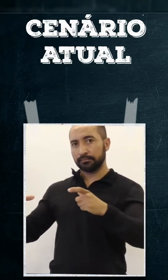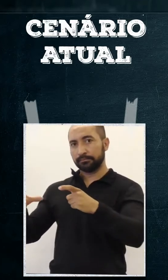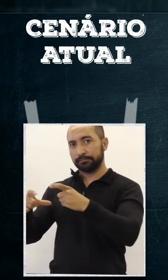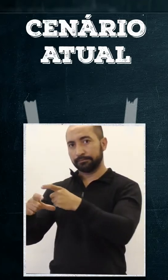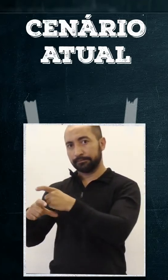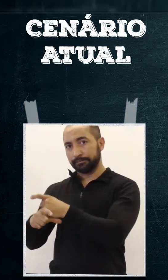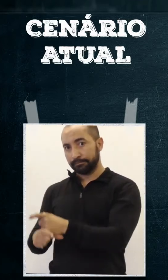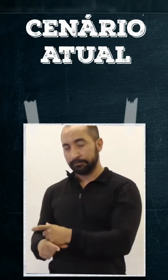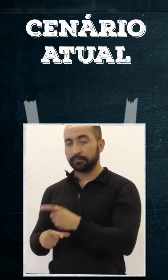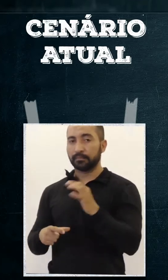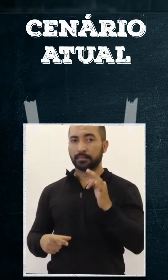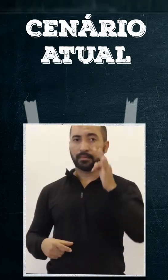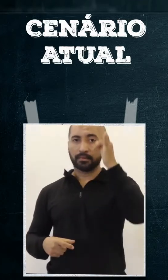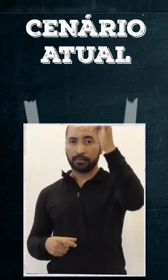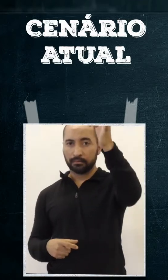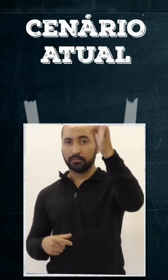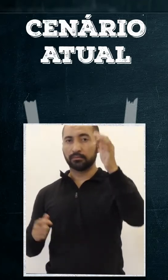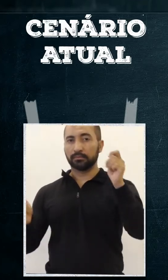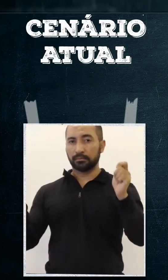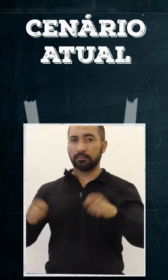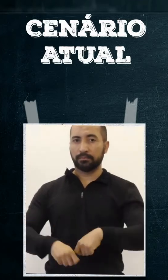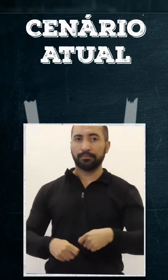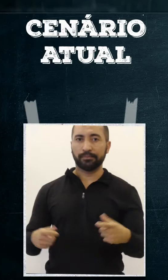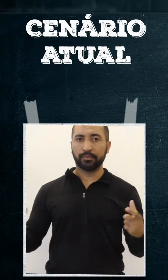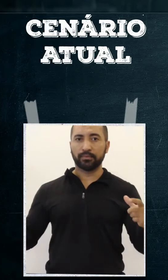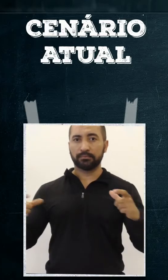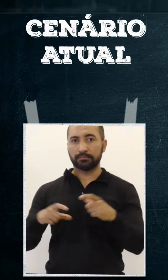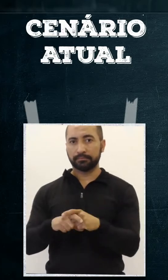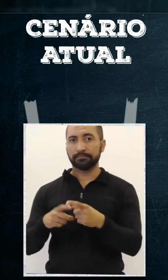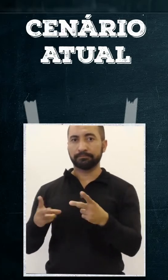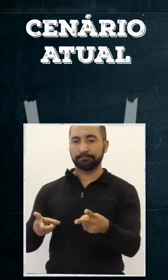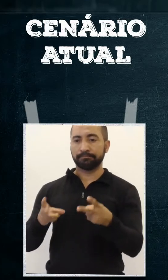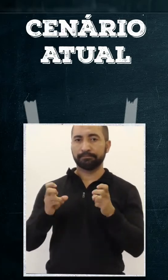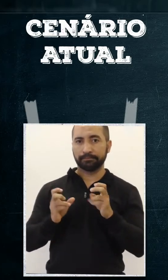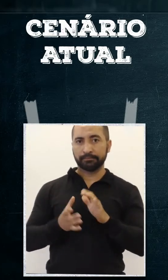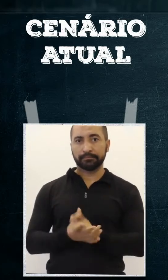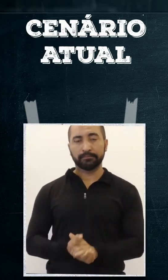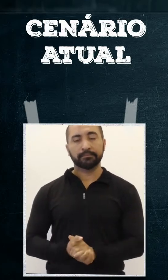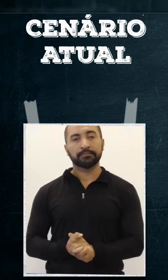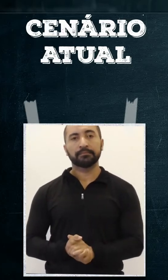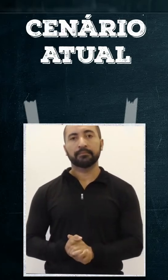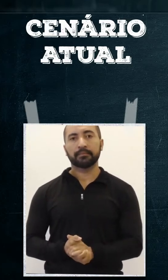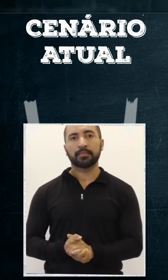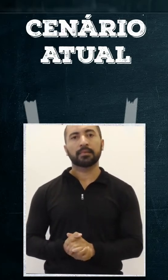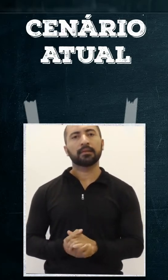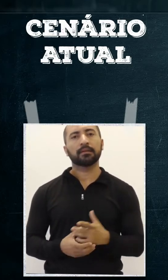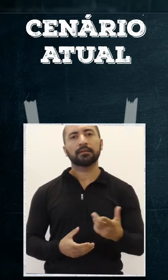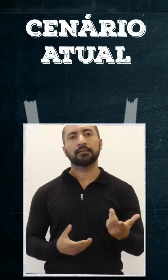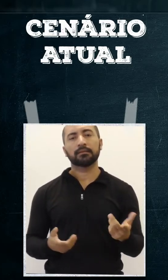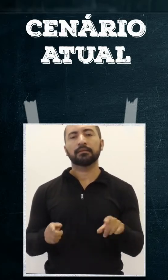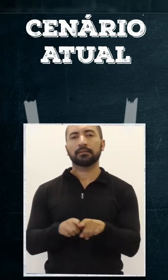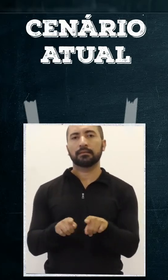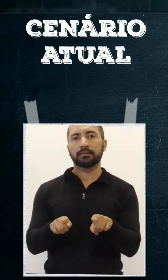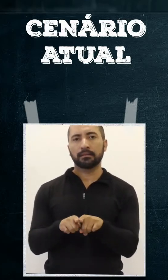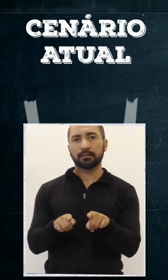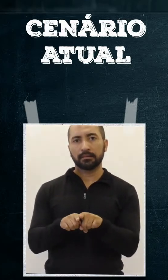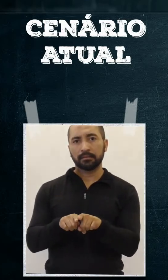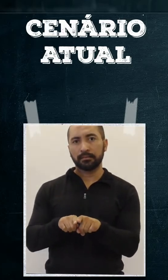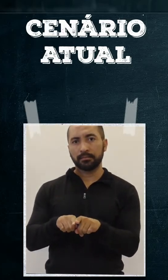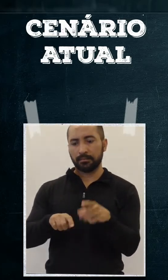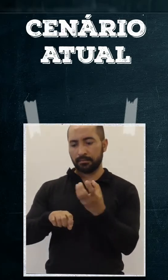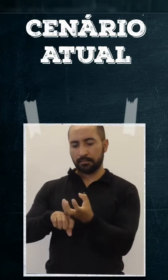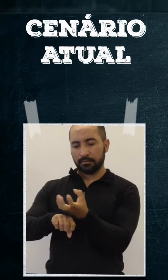consequência das ameaças aqui identificadas e de futuras ameaças. No que diz respeito ao estado de conservação da população de Mucismilia hart em